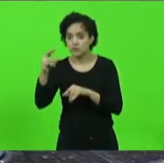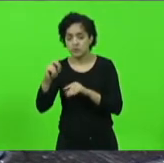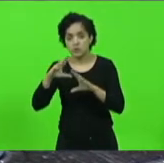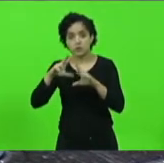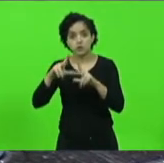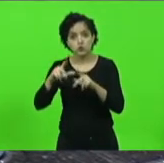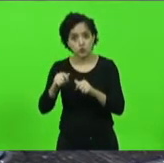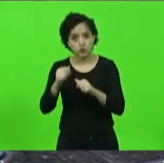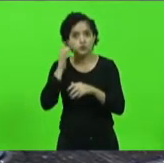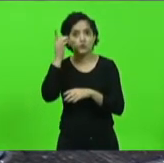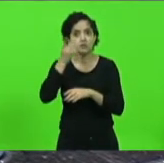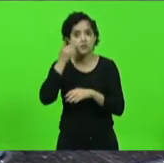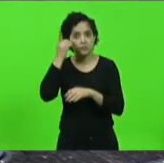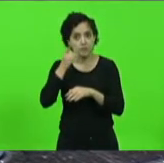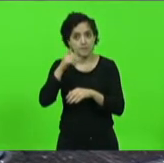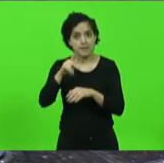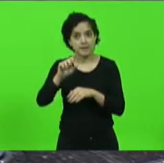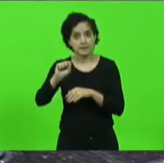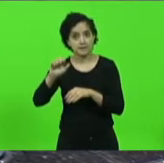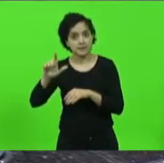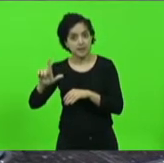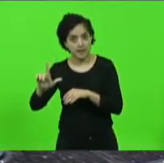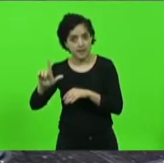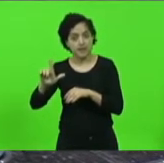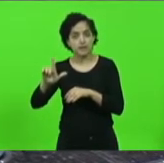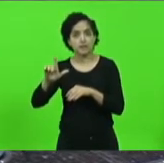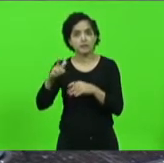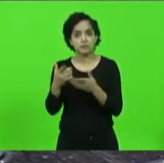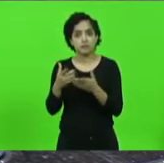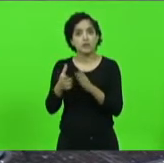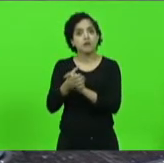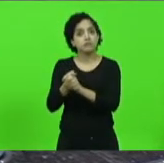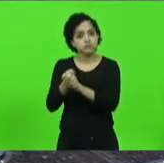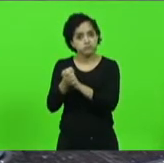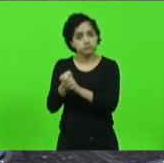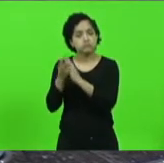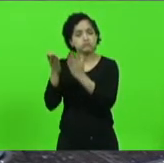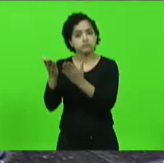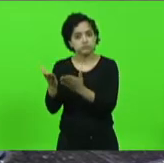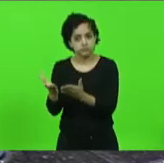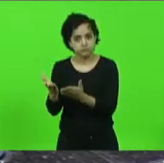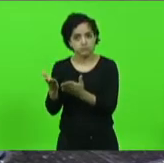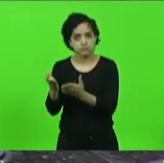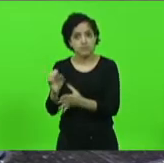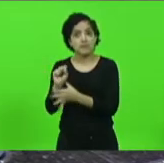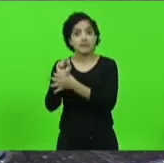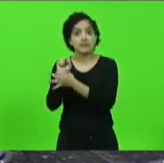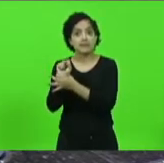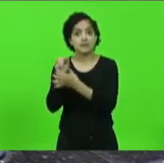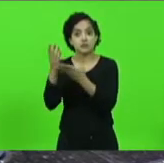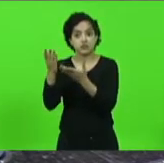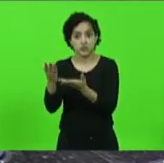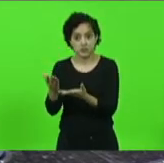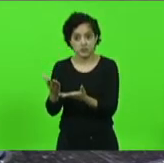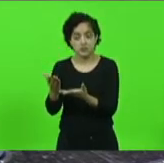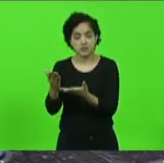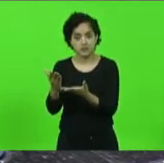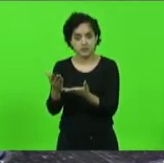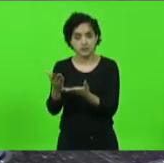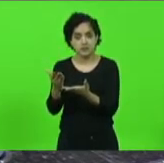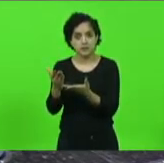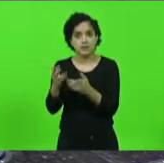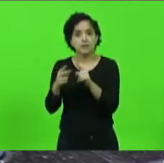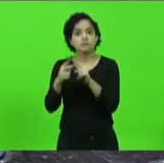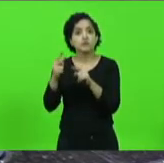os deputados do PSL apertaram a mão do Coronel Mocelinho e garantiram a ele uma das duas vagas